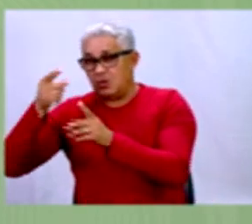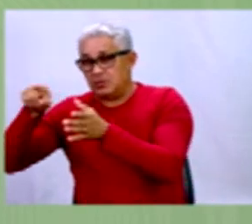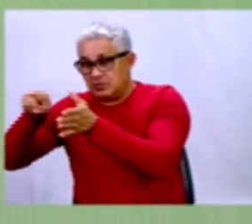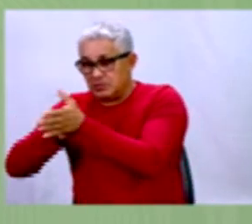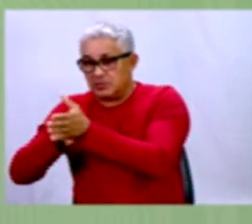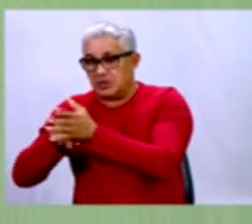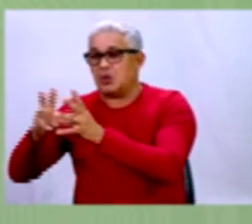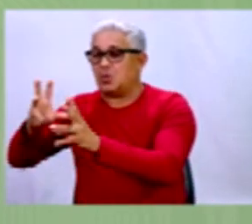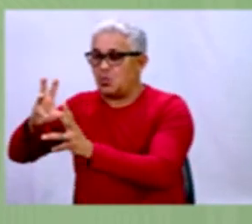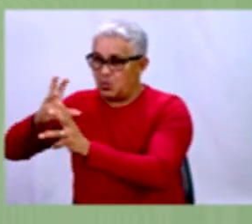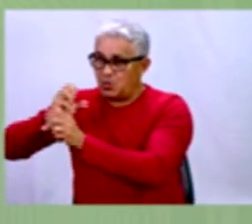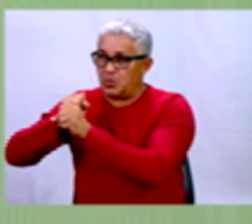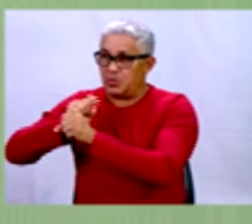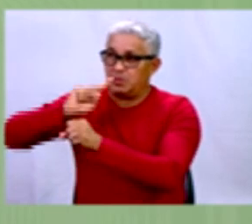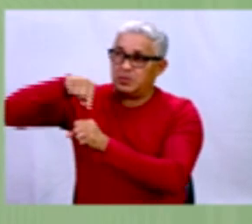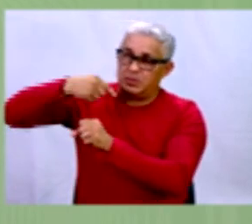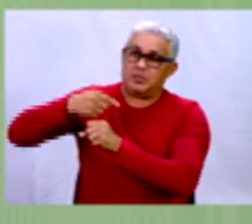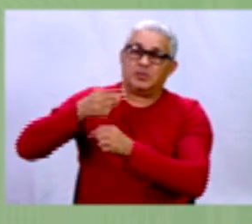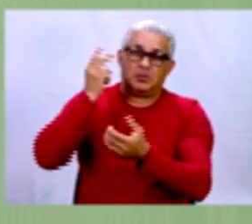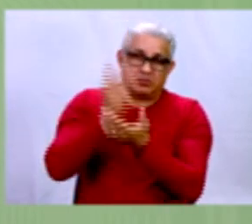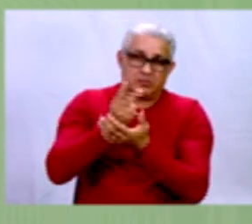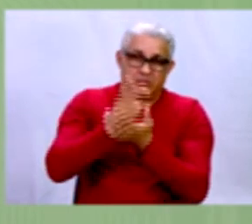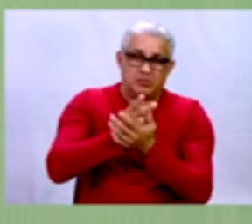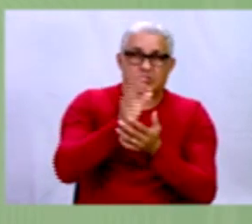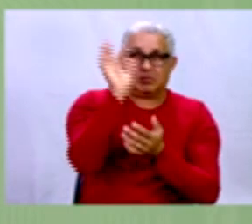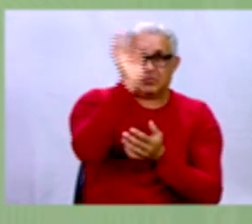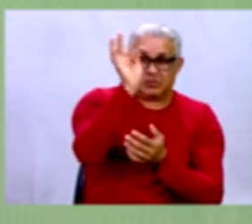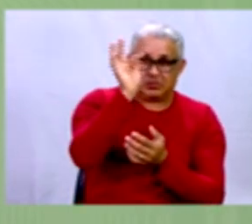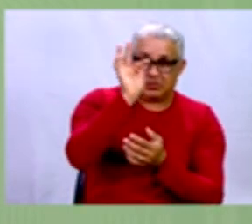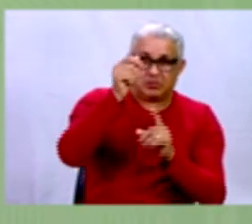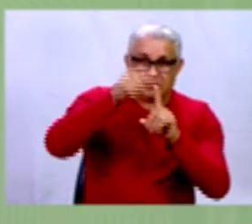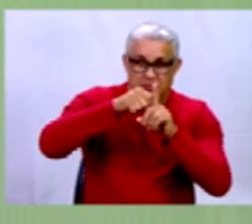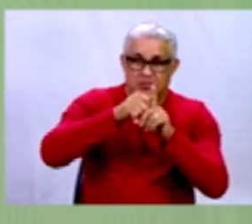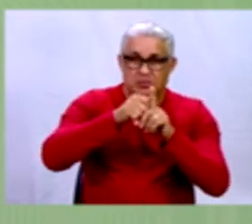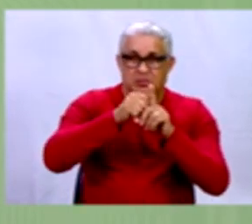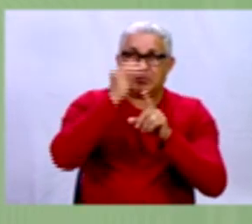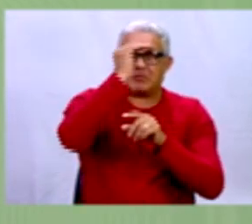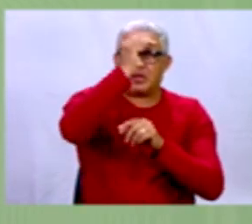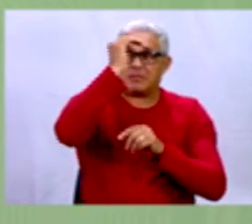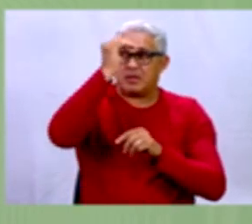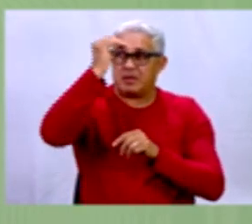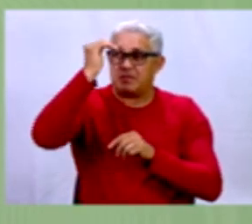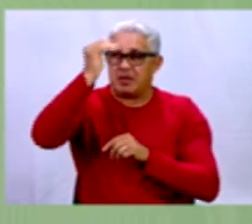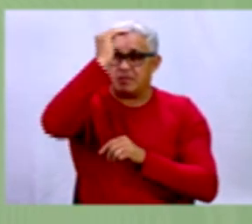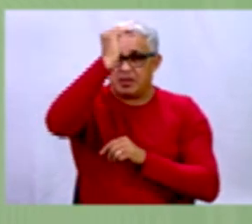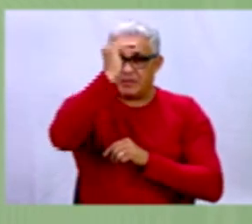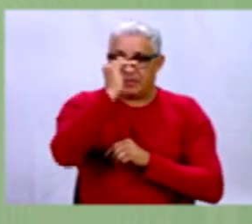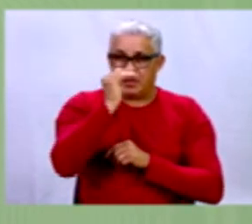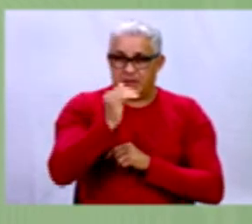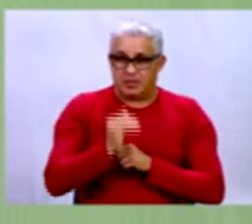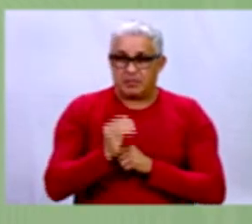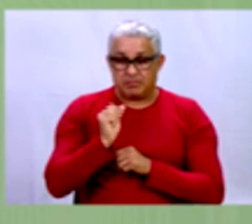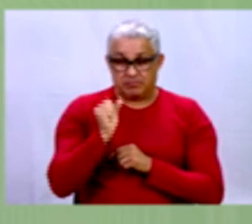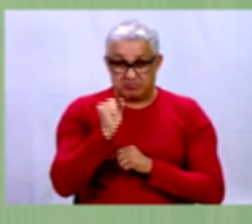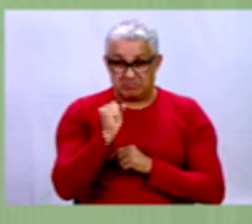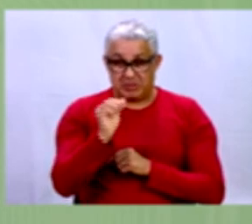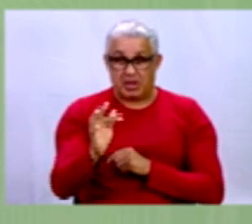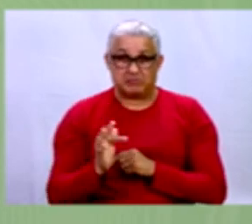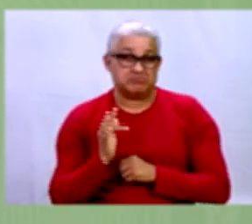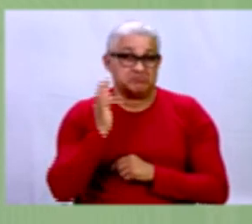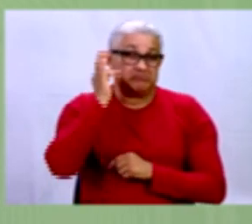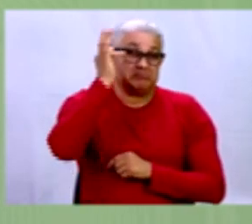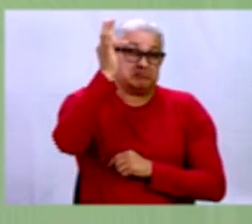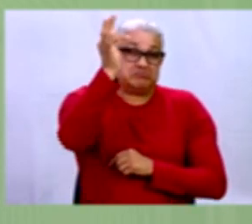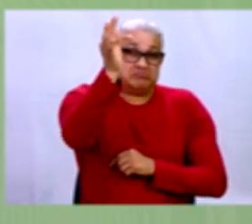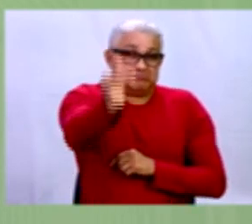gente vai somar e fazer a mesma coisa em fevereiro, vai dar outro saldo. Isso a gente pode fazer uma projeção, ó, daqui